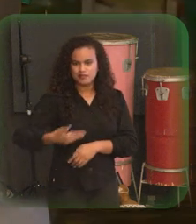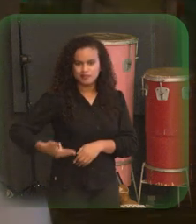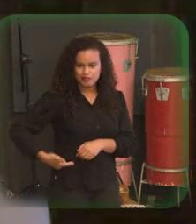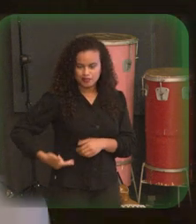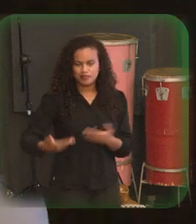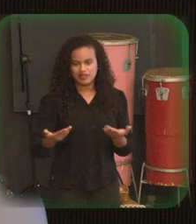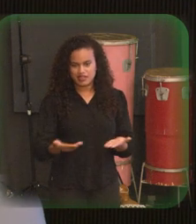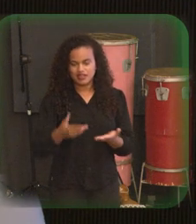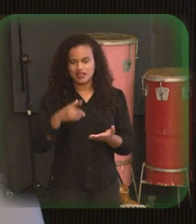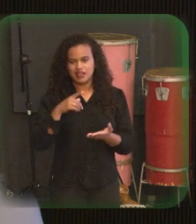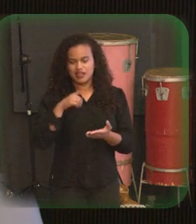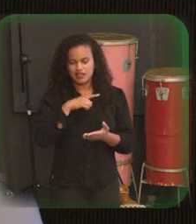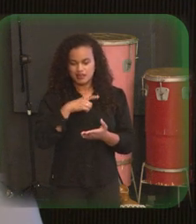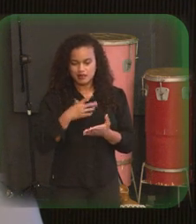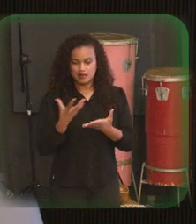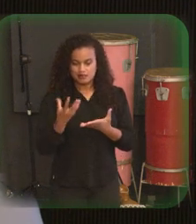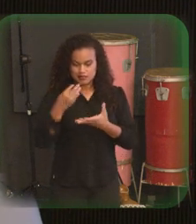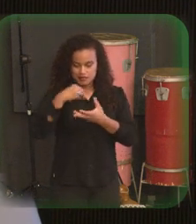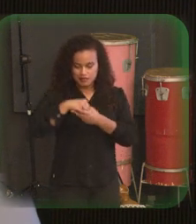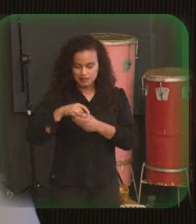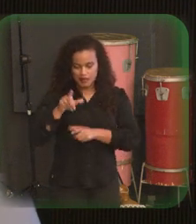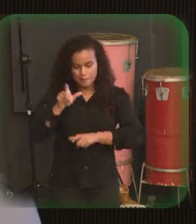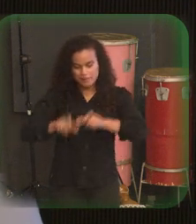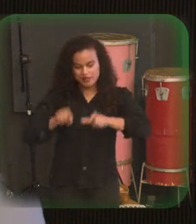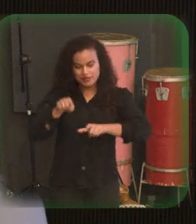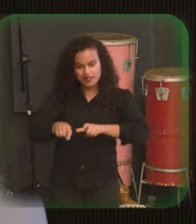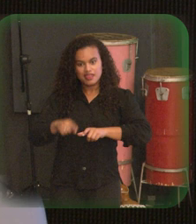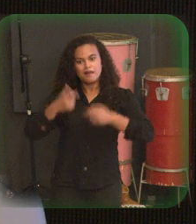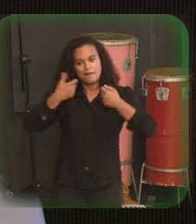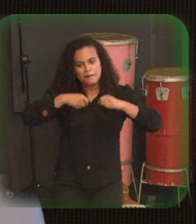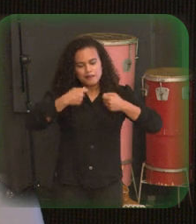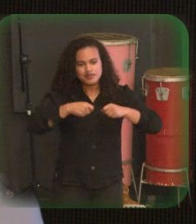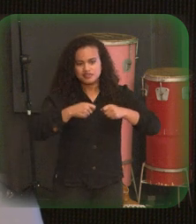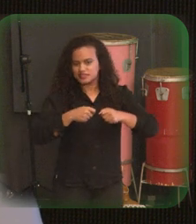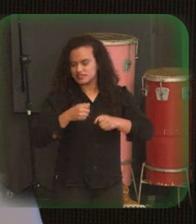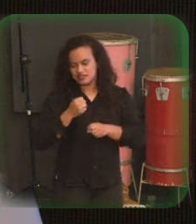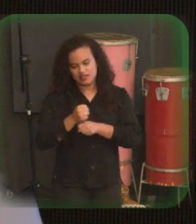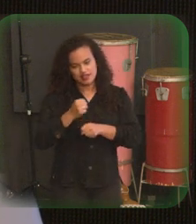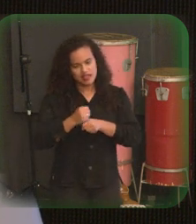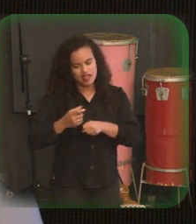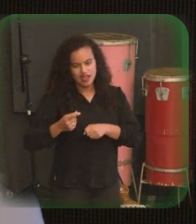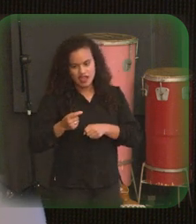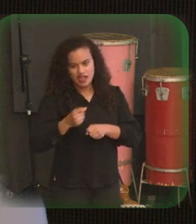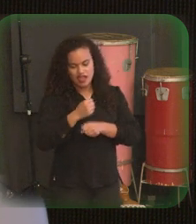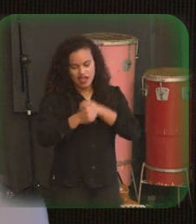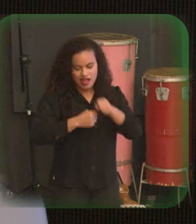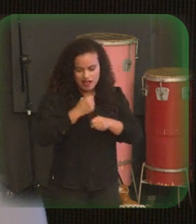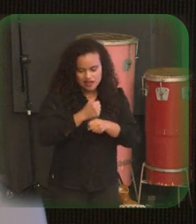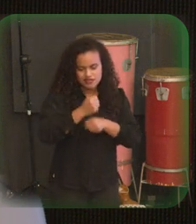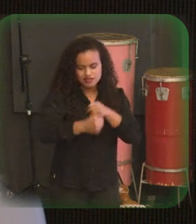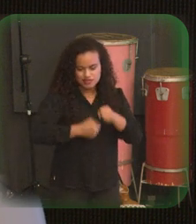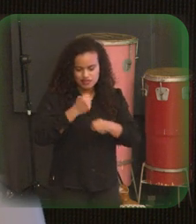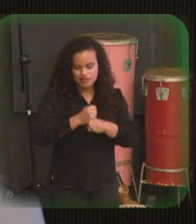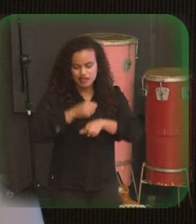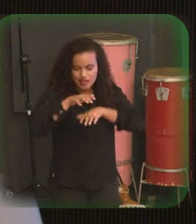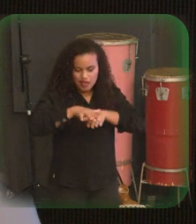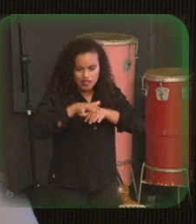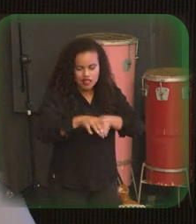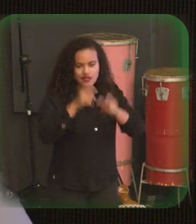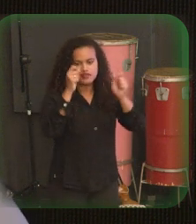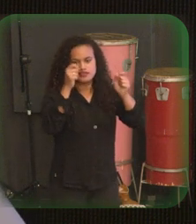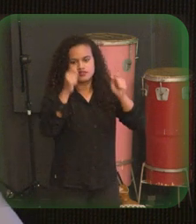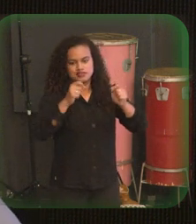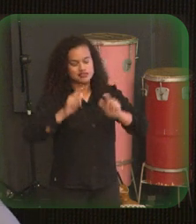estão ali na ponta, que precisam já há muitos anos, que já vêm lutando e gritando por ajuda há muitos anos.